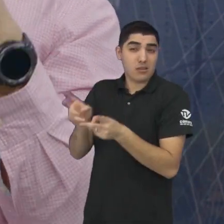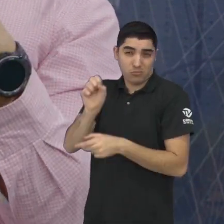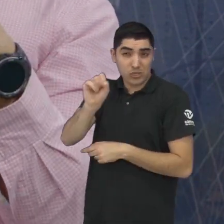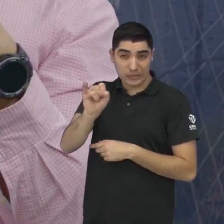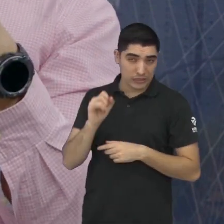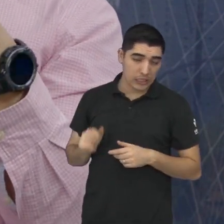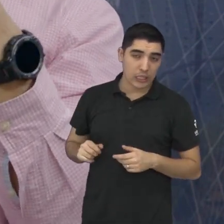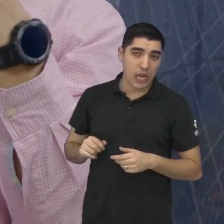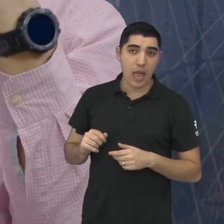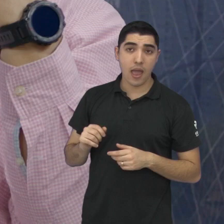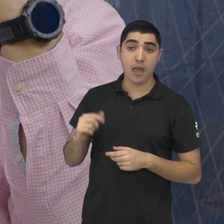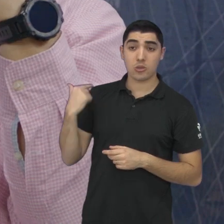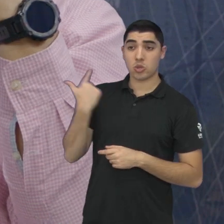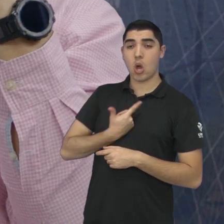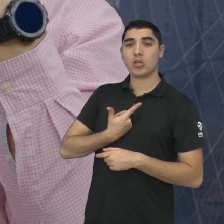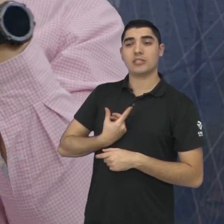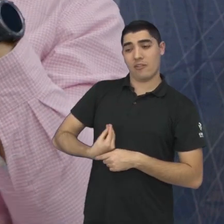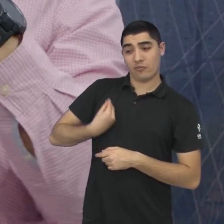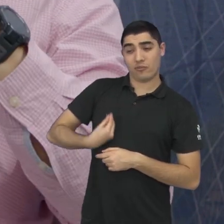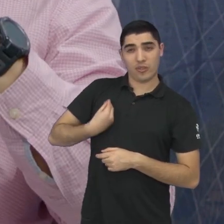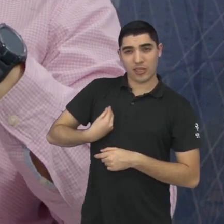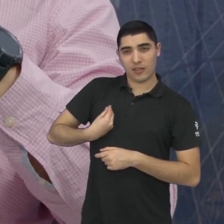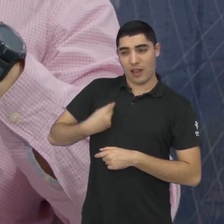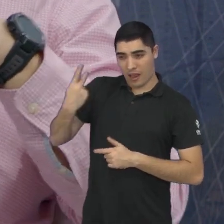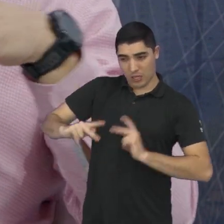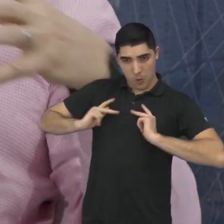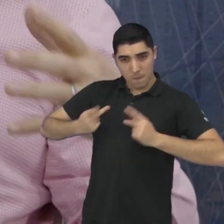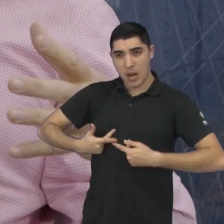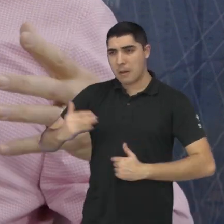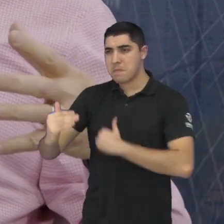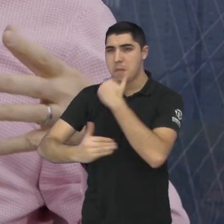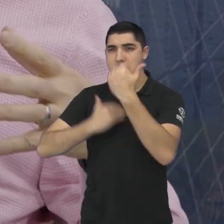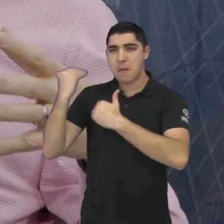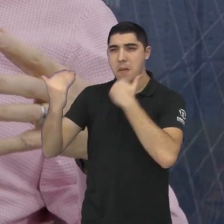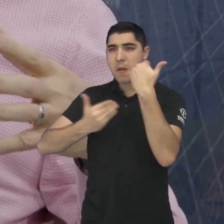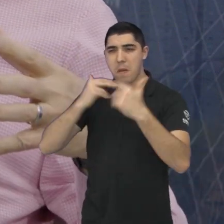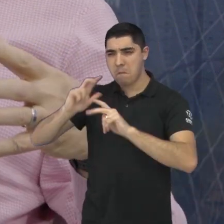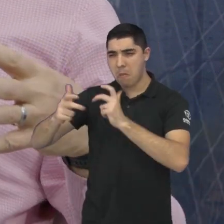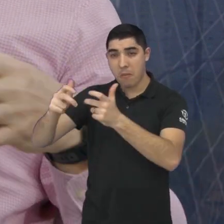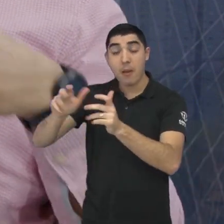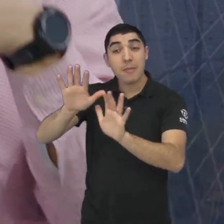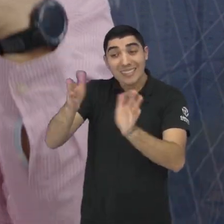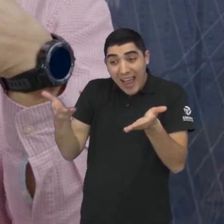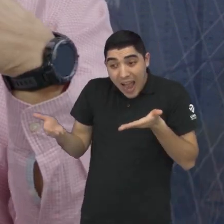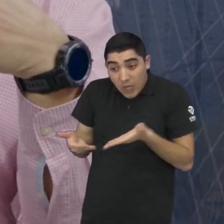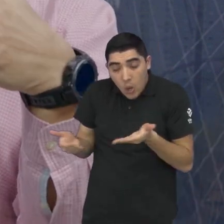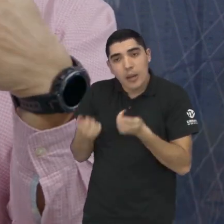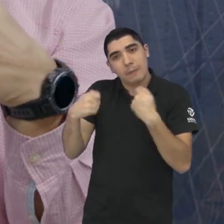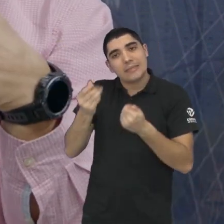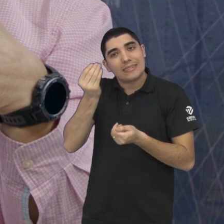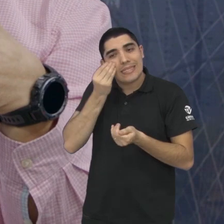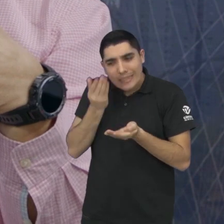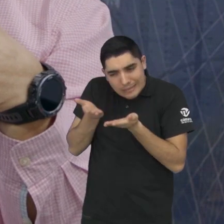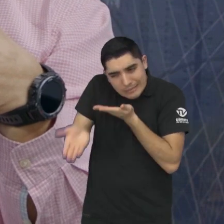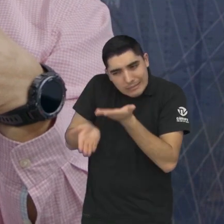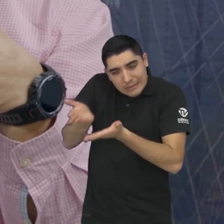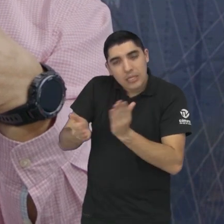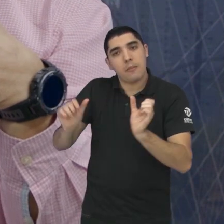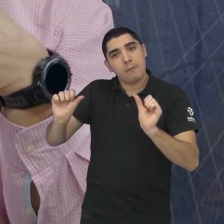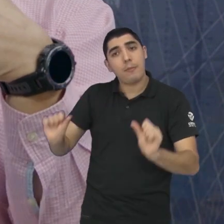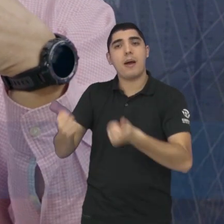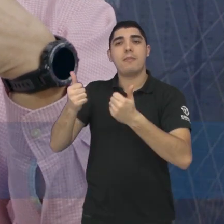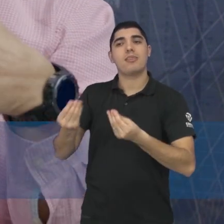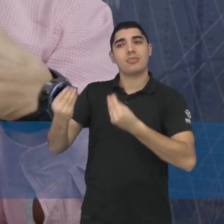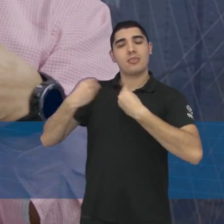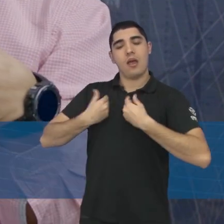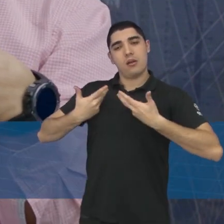não saia, mesmo que a nossa forma de vida seja distinta na Terra, nesse período a gente tem que fazer isso ser confortável.